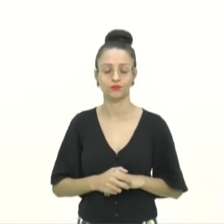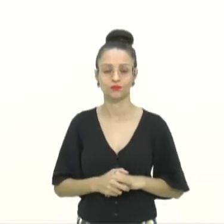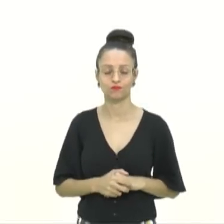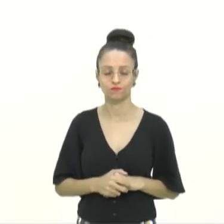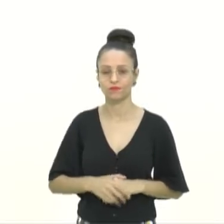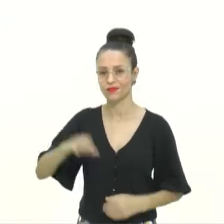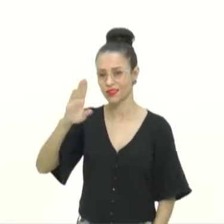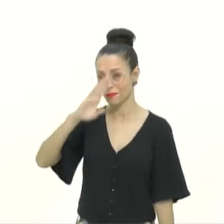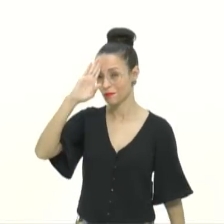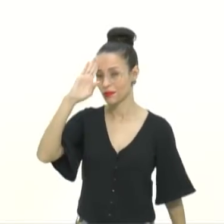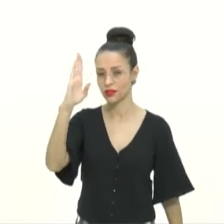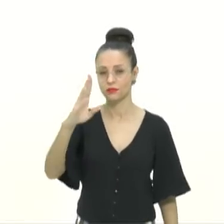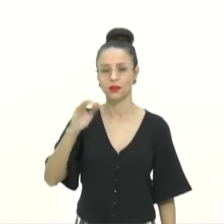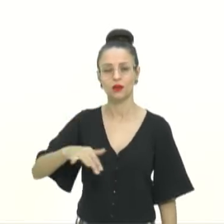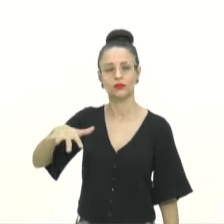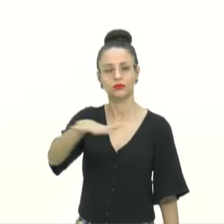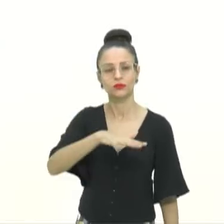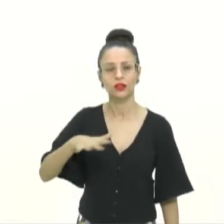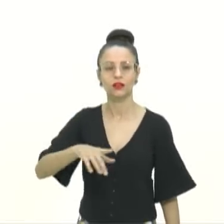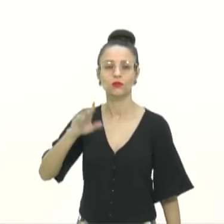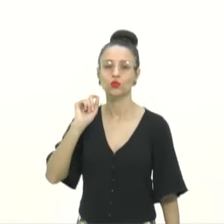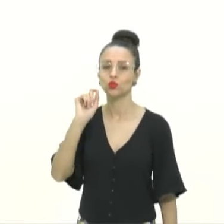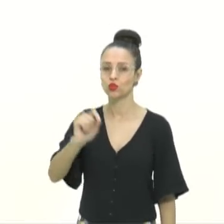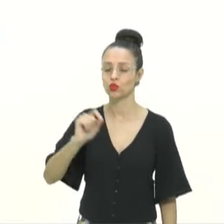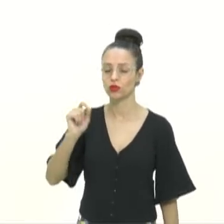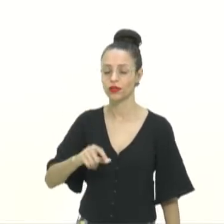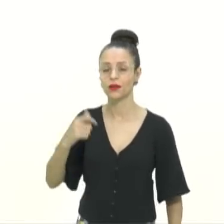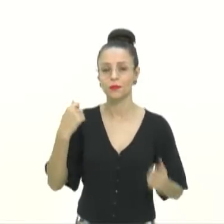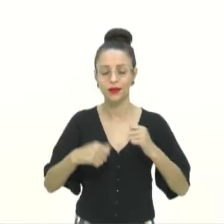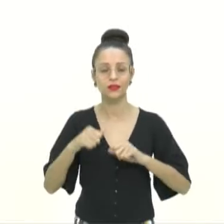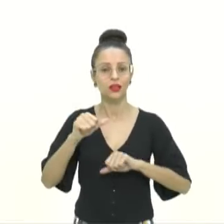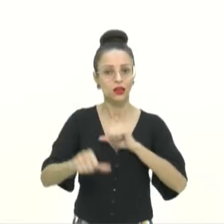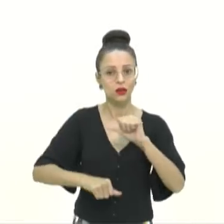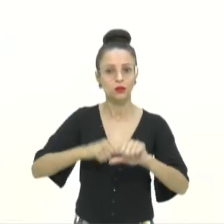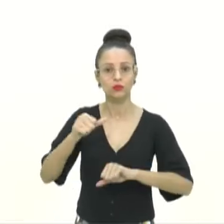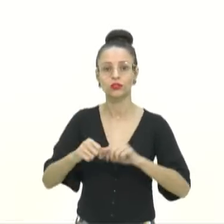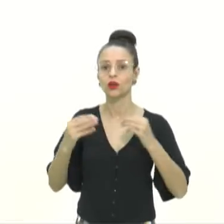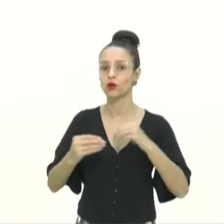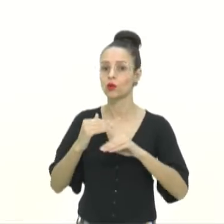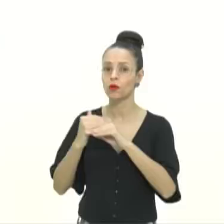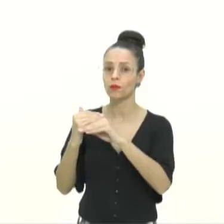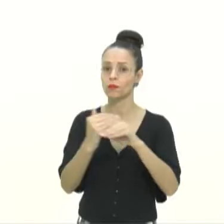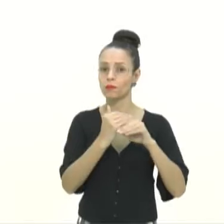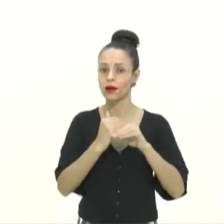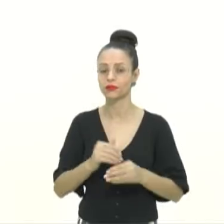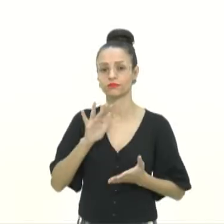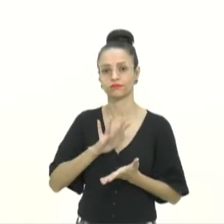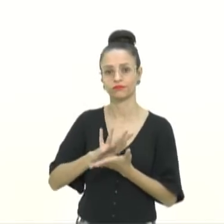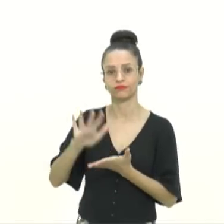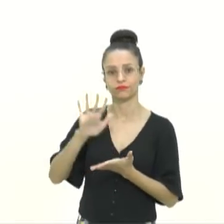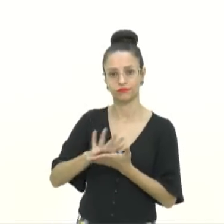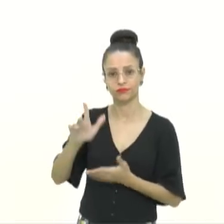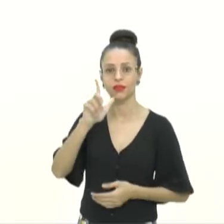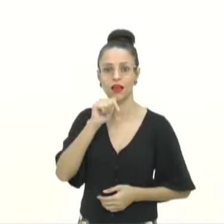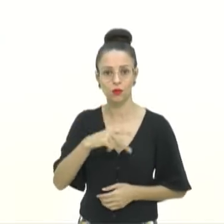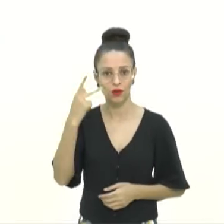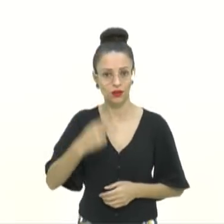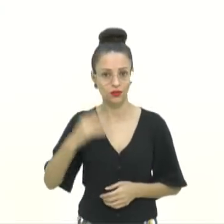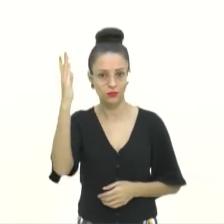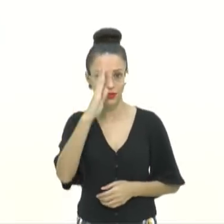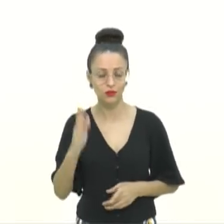Um dos principais cenários prevê mudanças expressivas no padrão de consumo dos brasileiros e